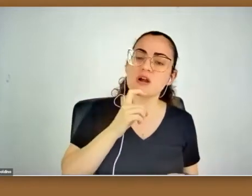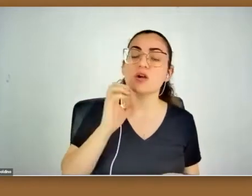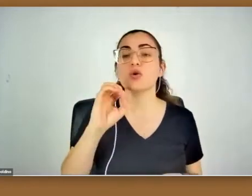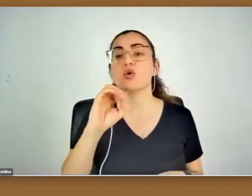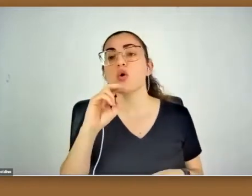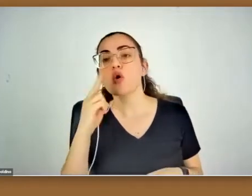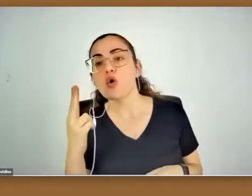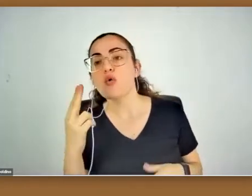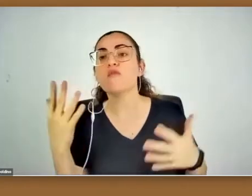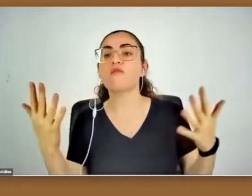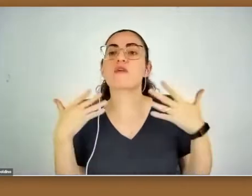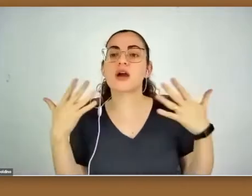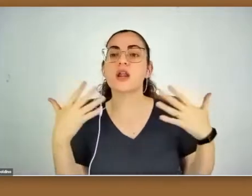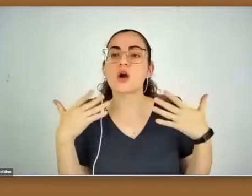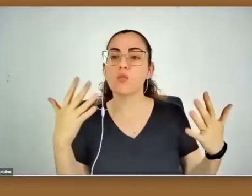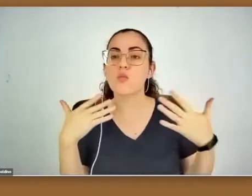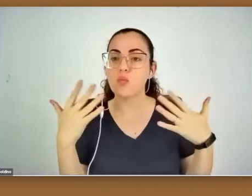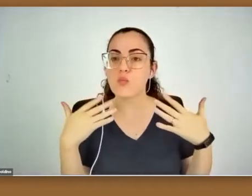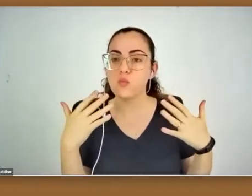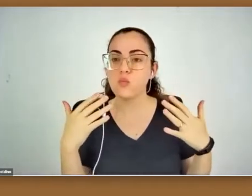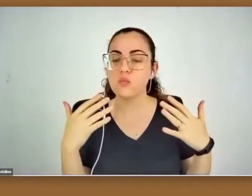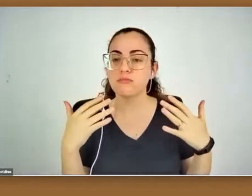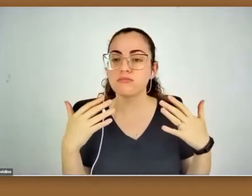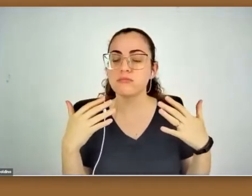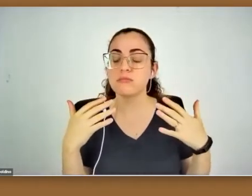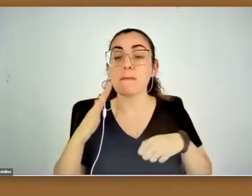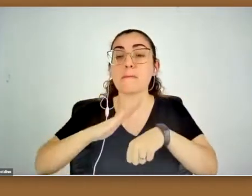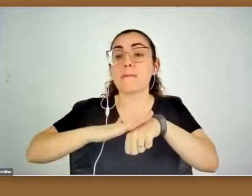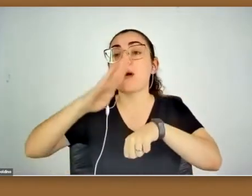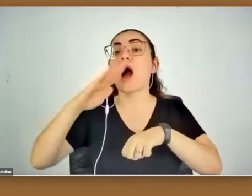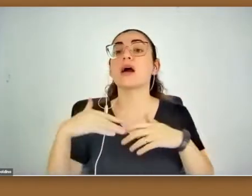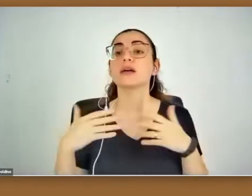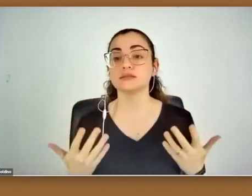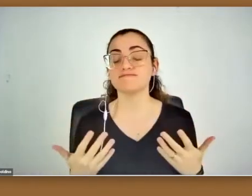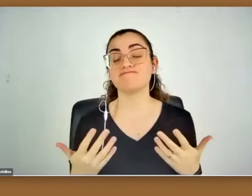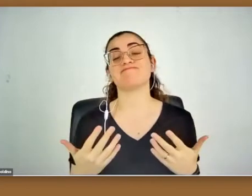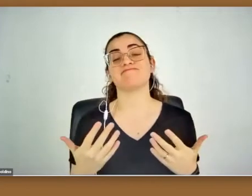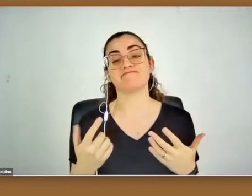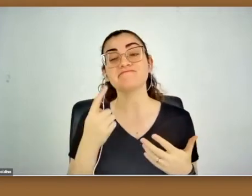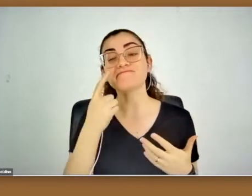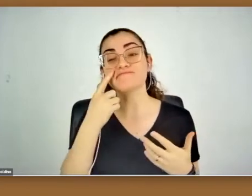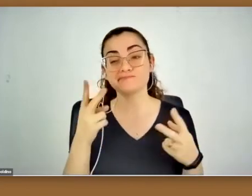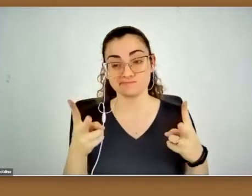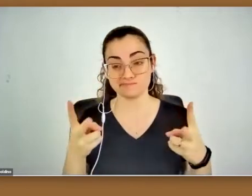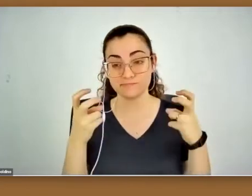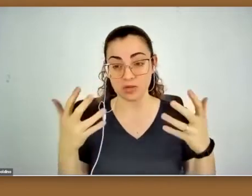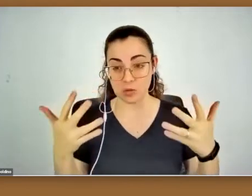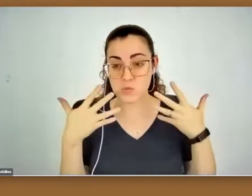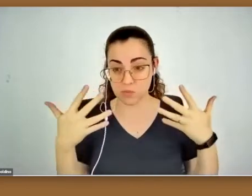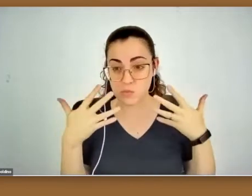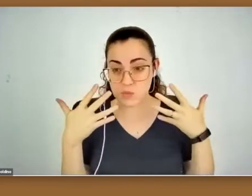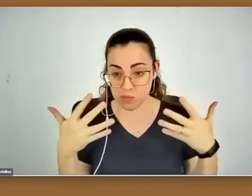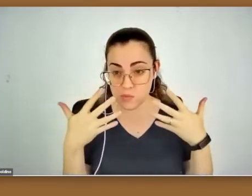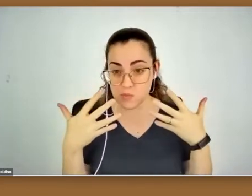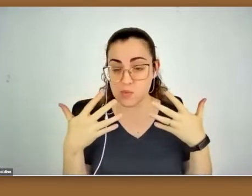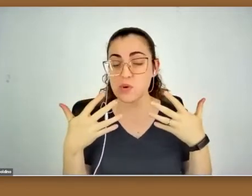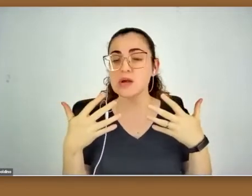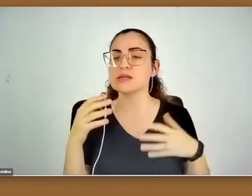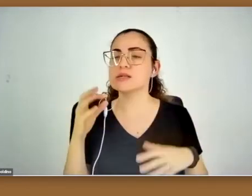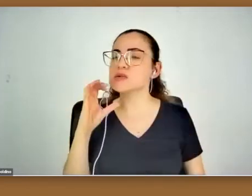Vocês vão ver que o período de verão, que é um período, né, mais quente, mais úmido, a gente tem mais chuva, ele é um